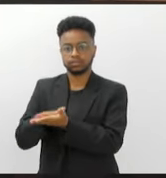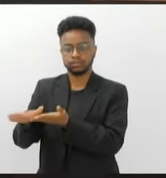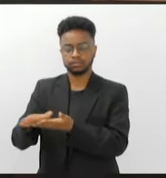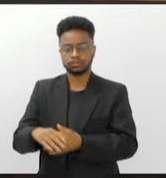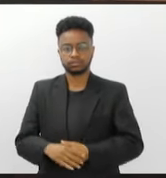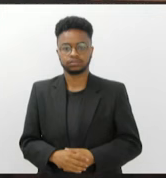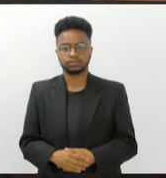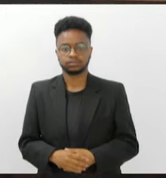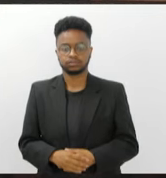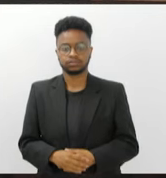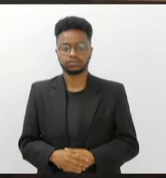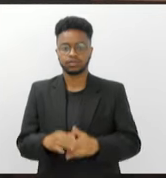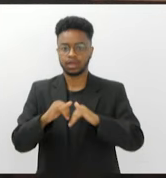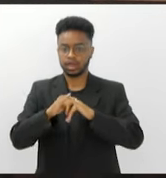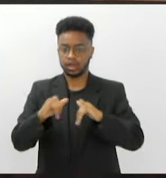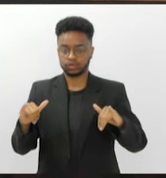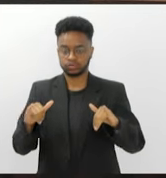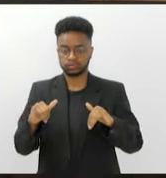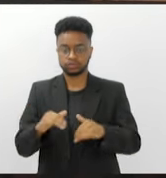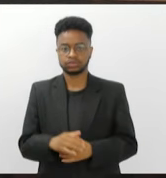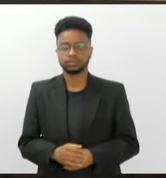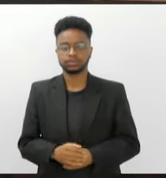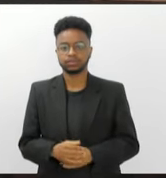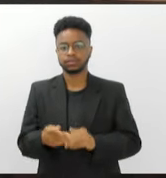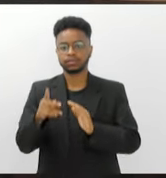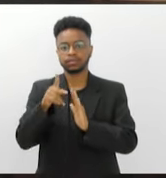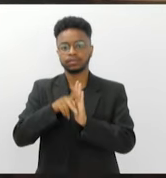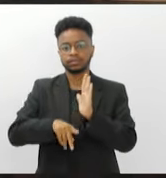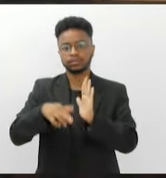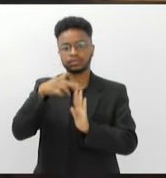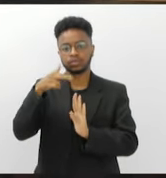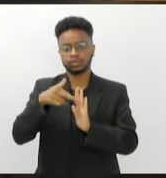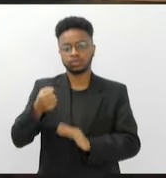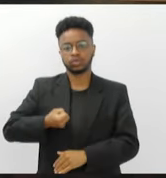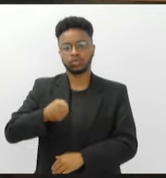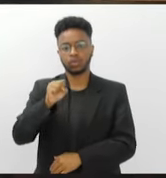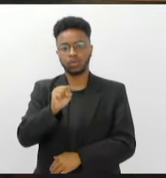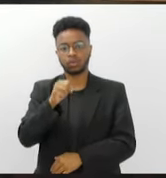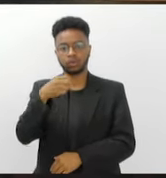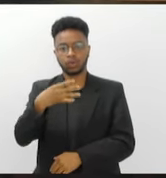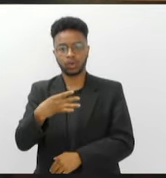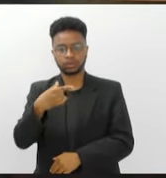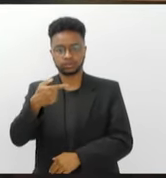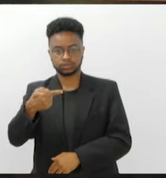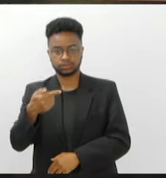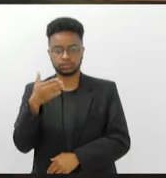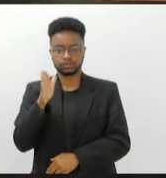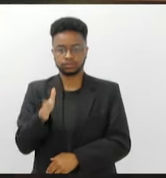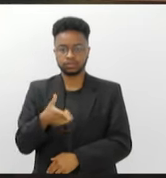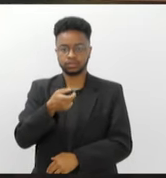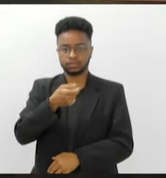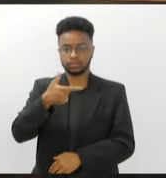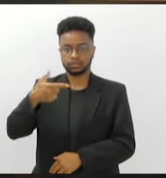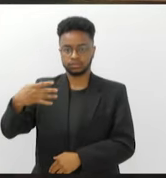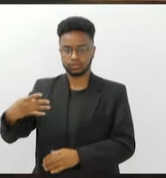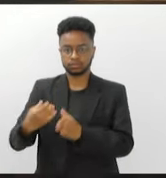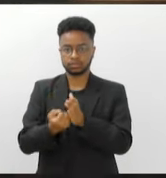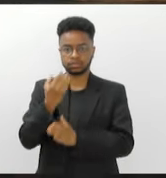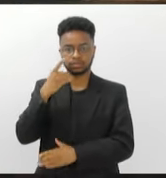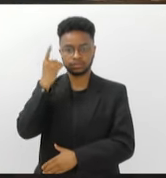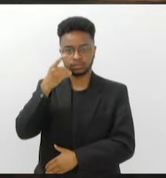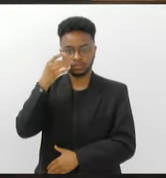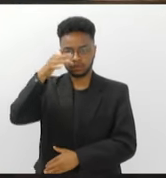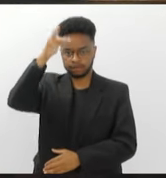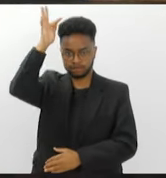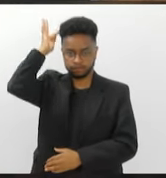promulgação. Anuncio projeto de resolução número 847 de 2024, de autoria do deputado